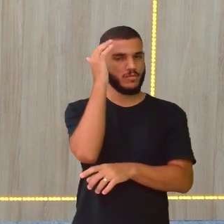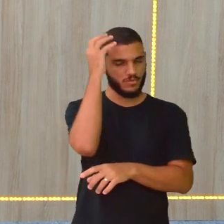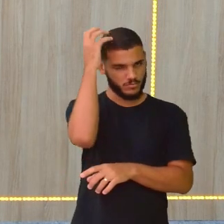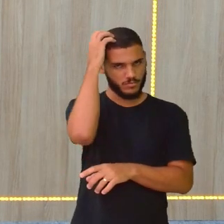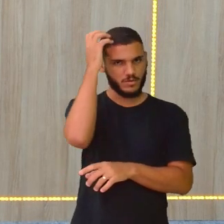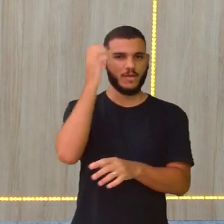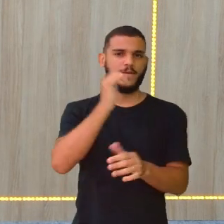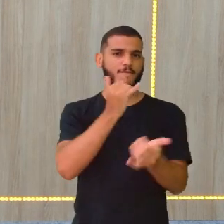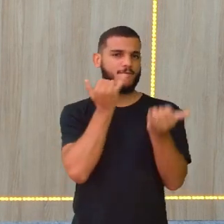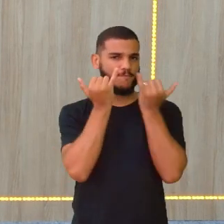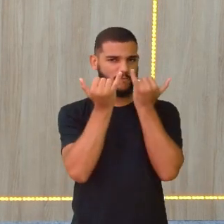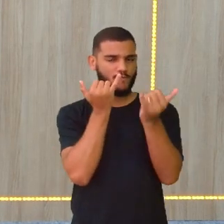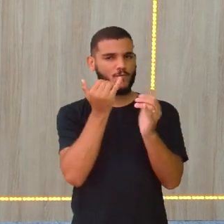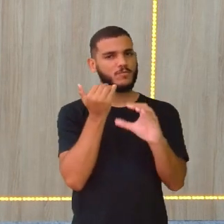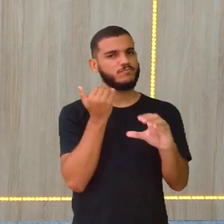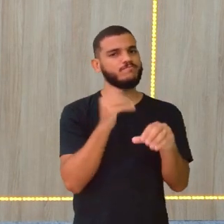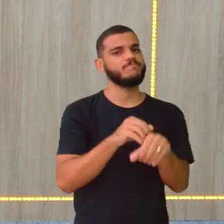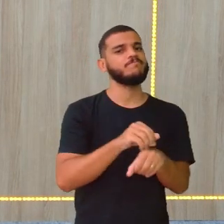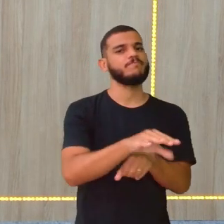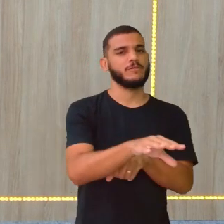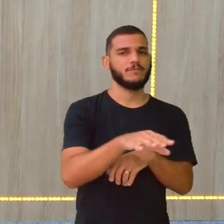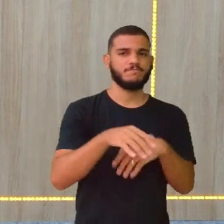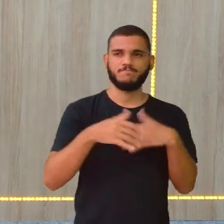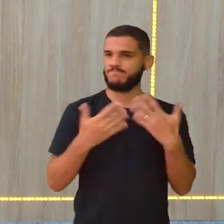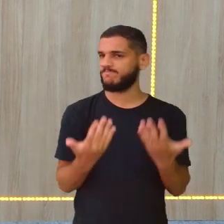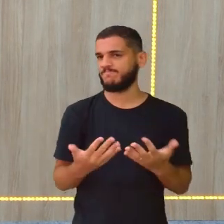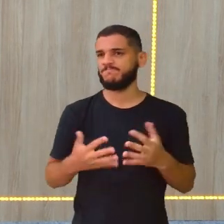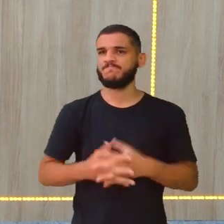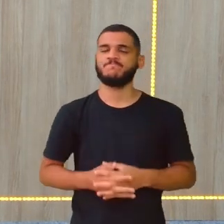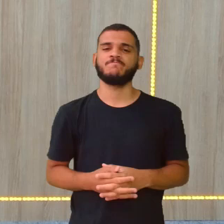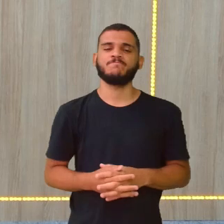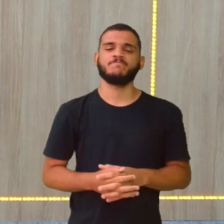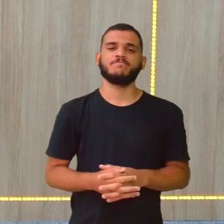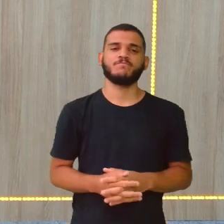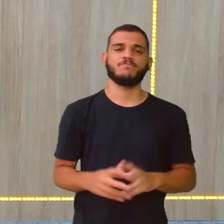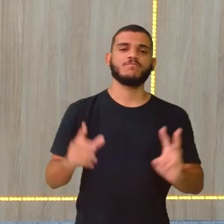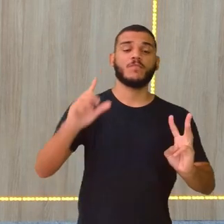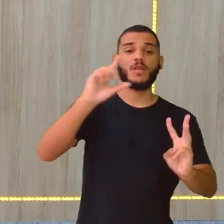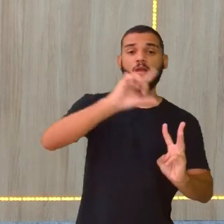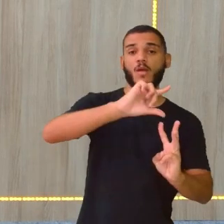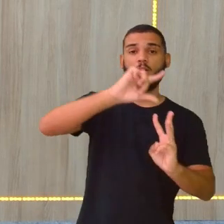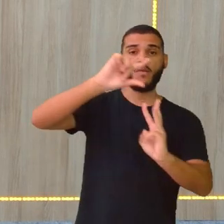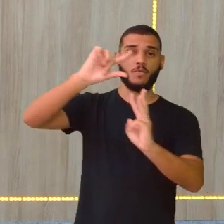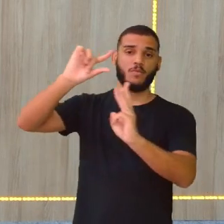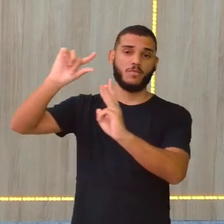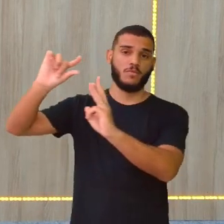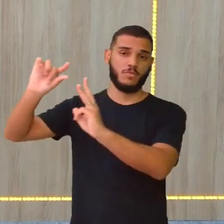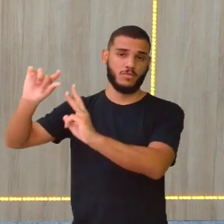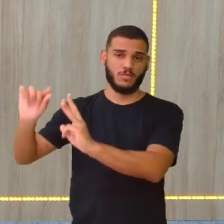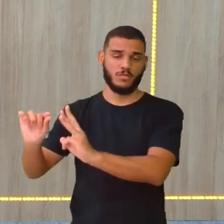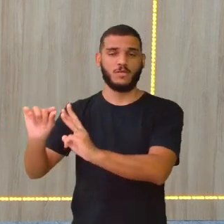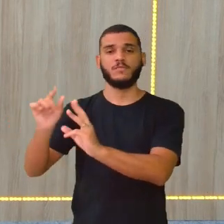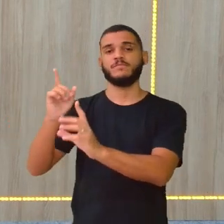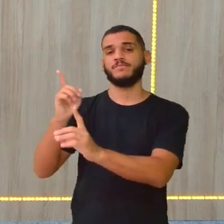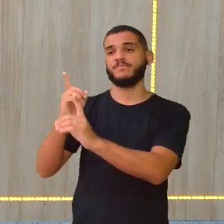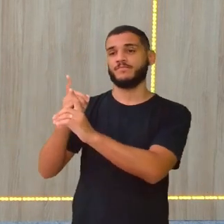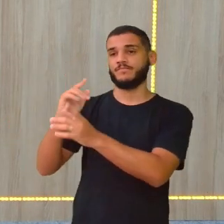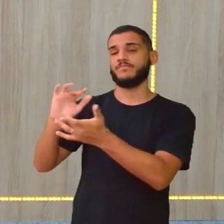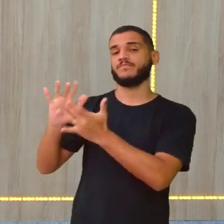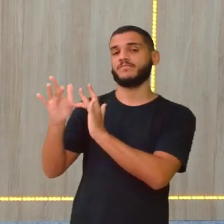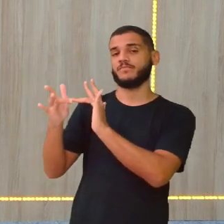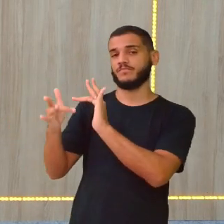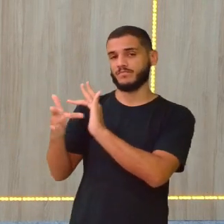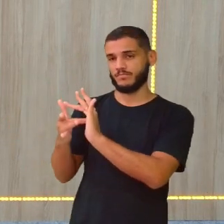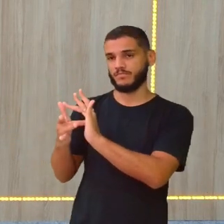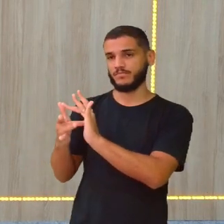esta informação ao rei Herodes. Os 3 reis magos, ao encontrarem o